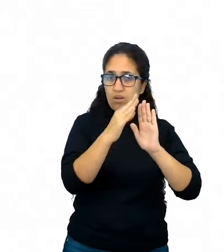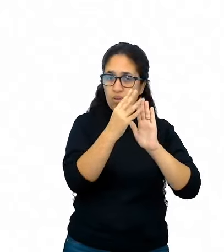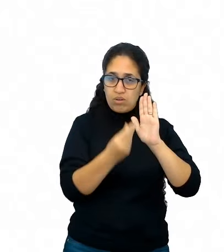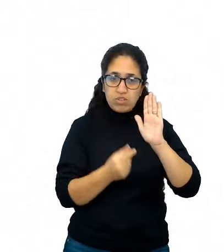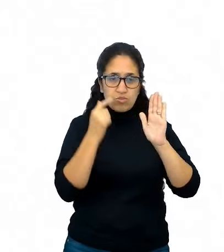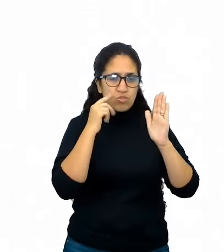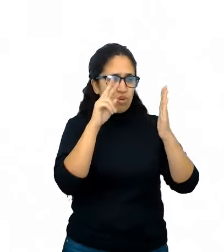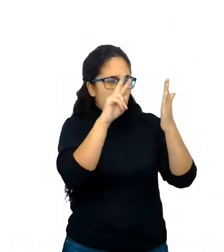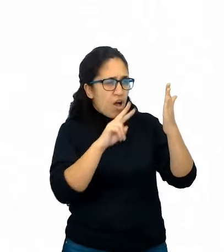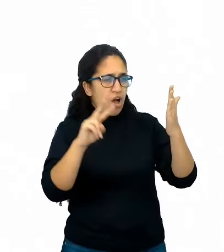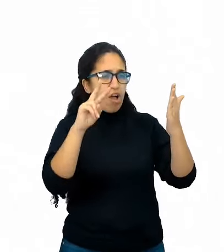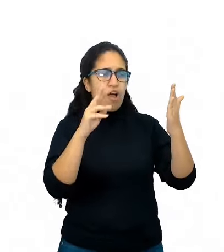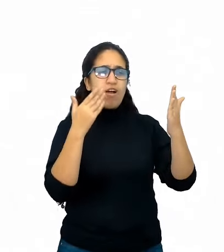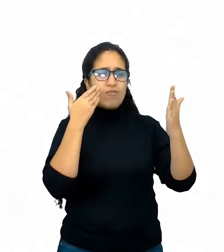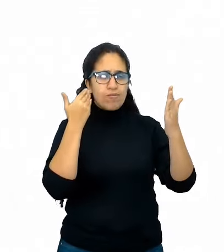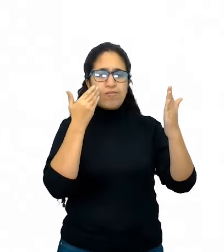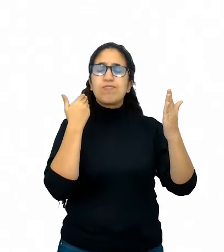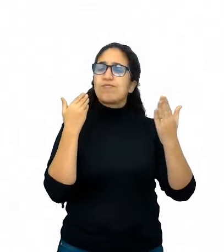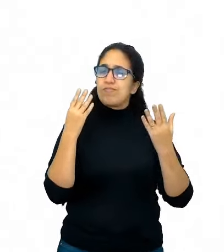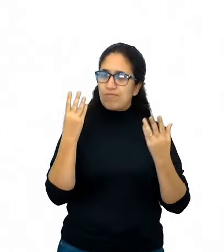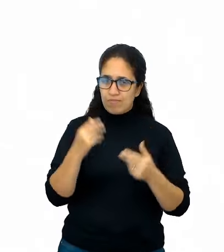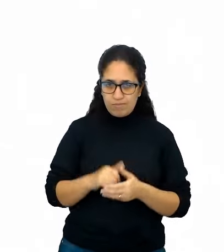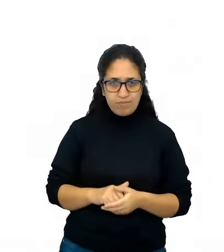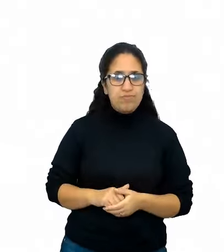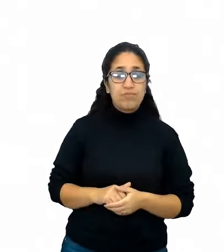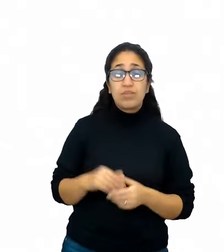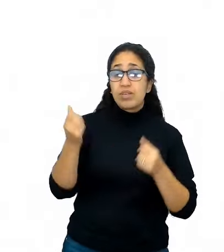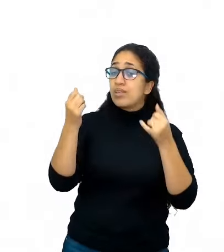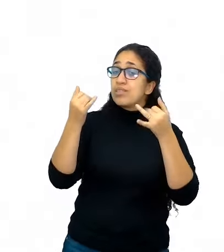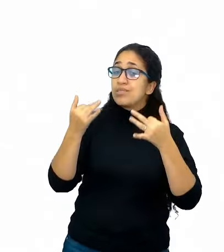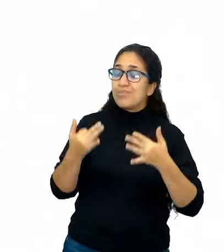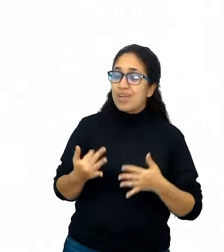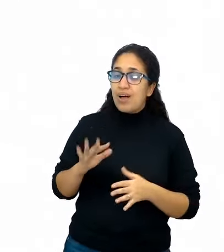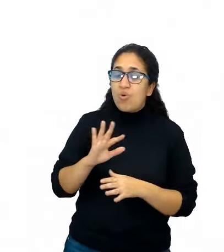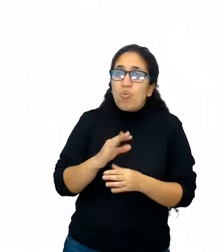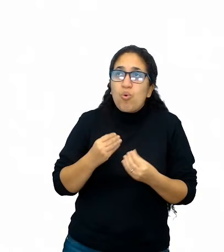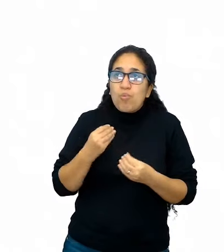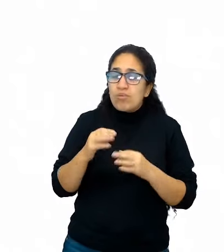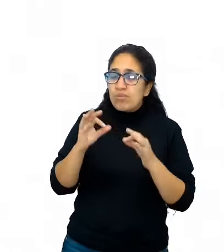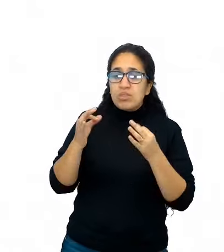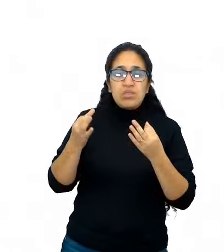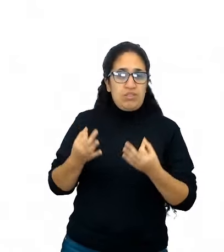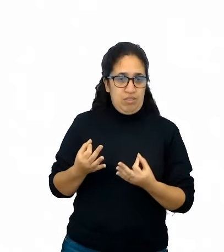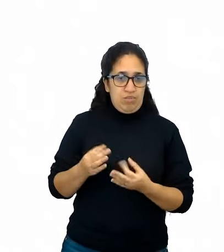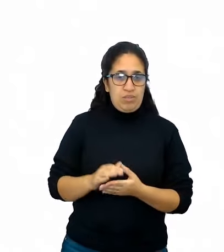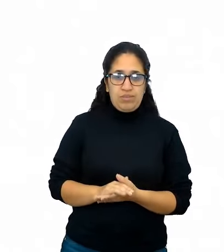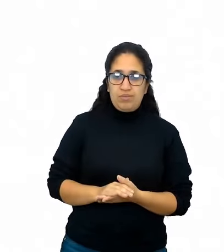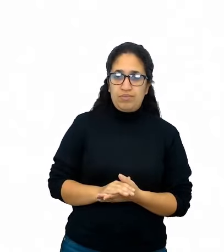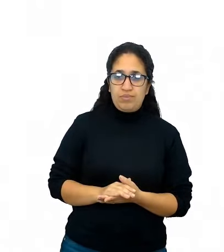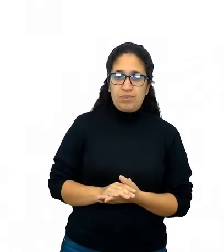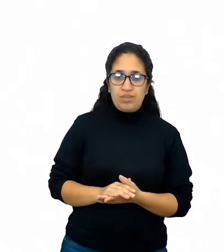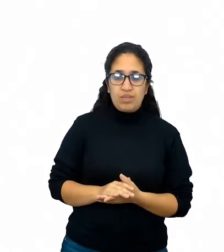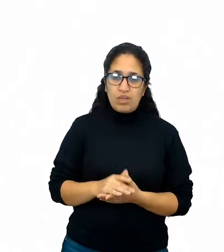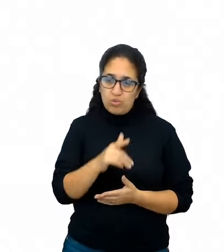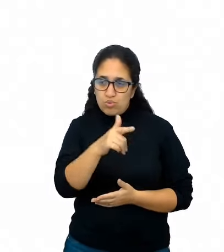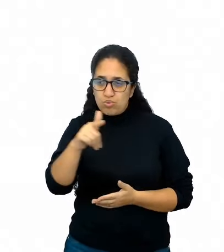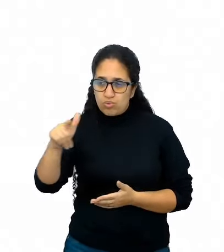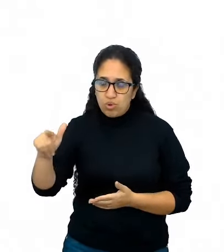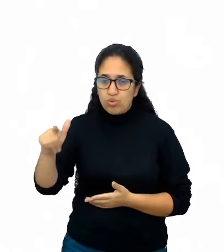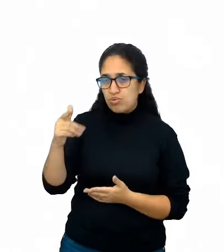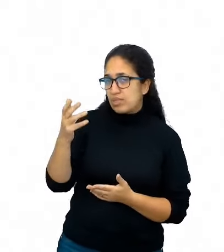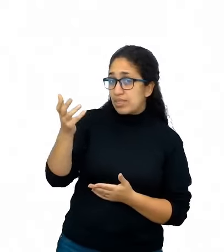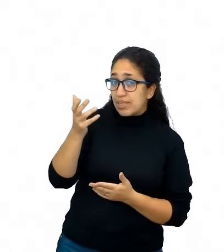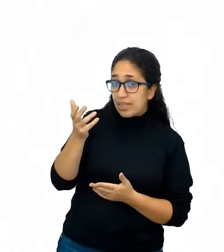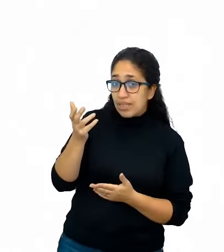fácil compreensão, com a finalidade de explicar a forma simples aos demais que necessitam ou